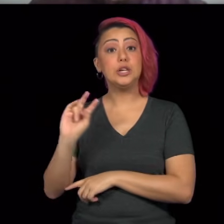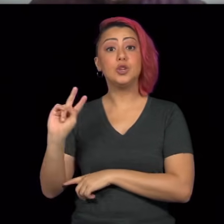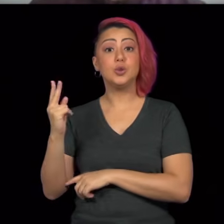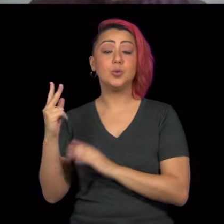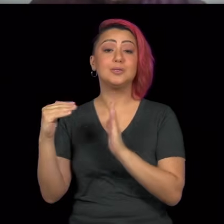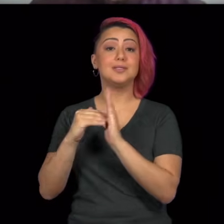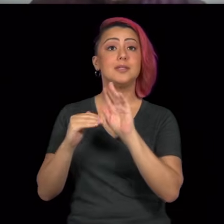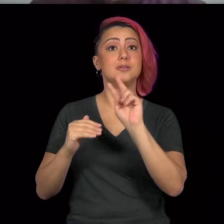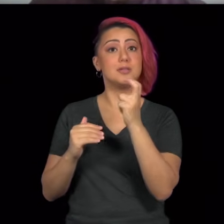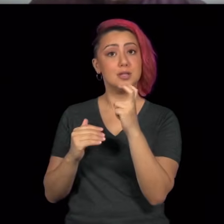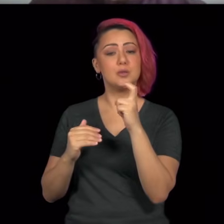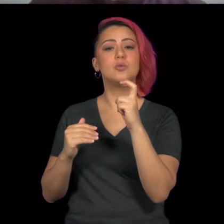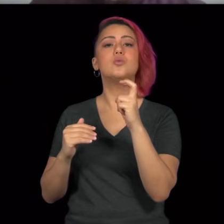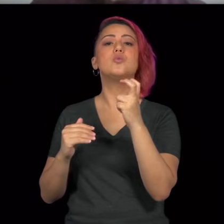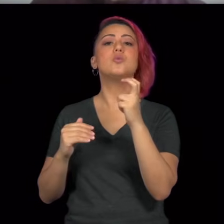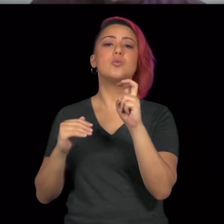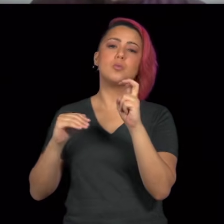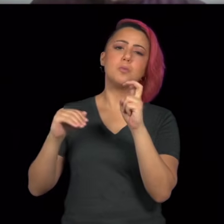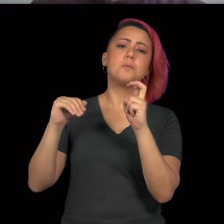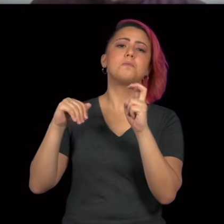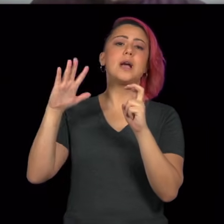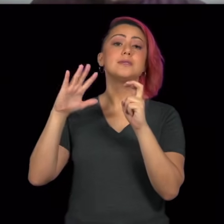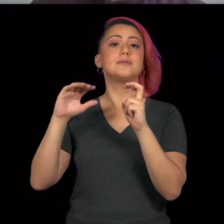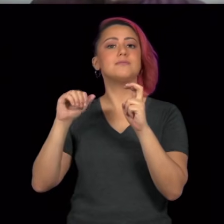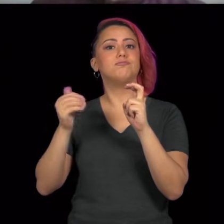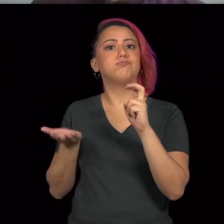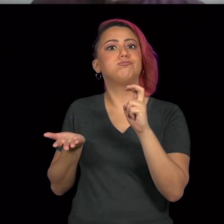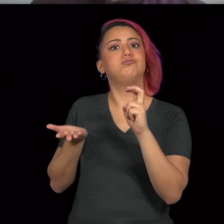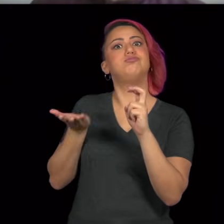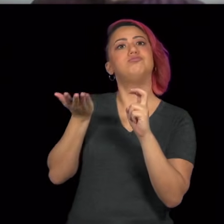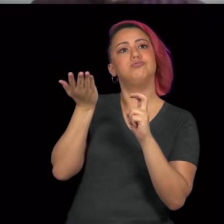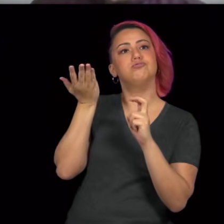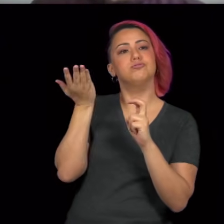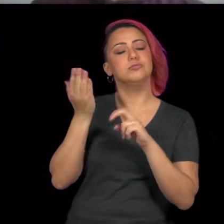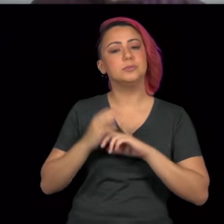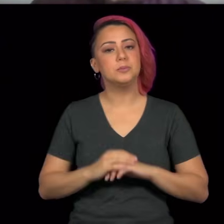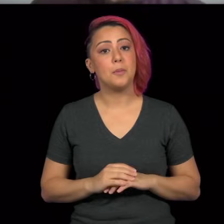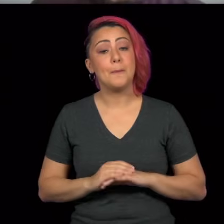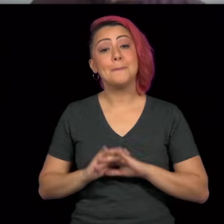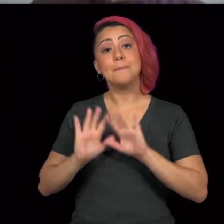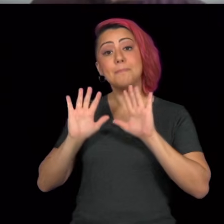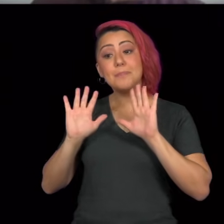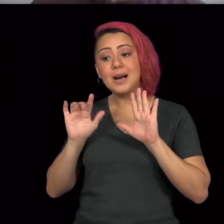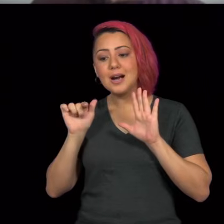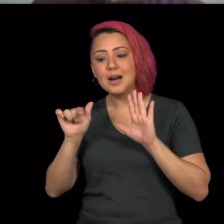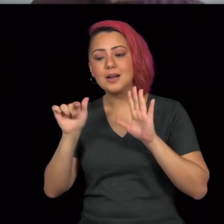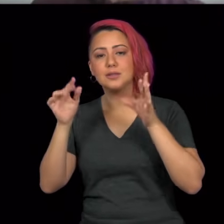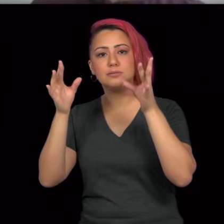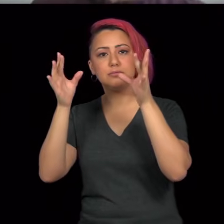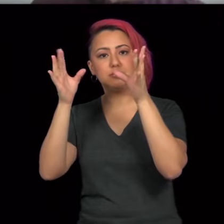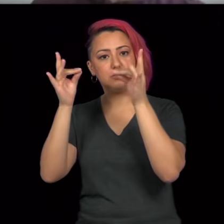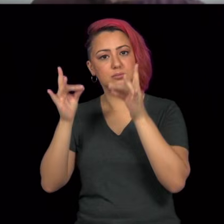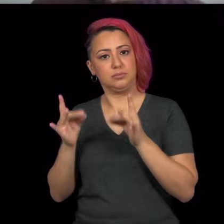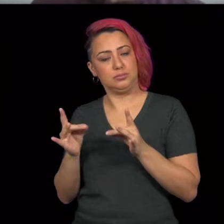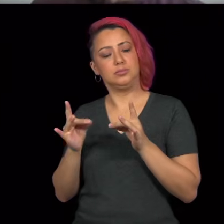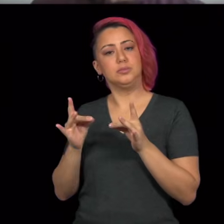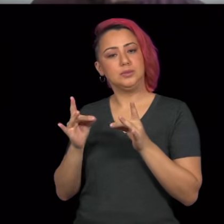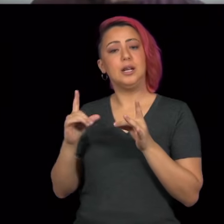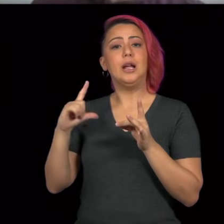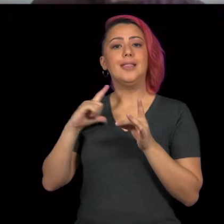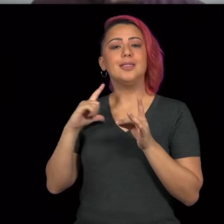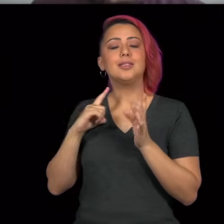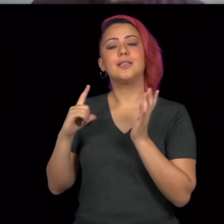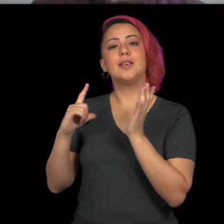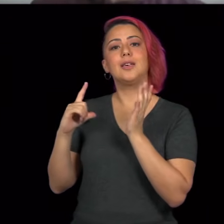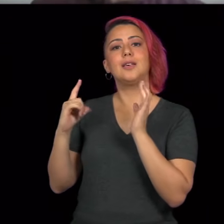dessa forma, vocês observem que ao discretizar desse jeito, e nós já mencionamos isso em aulas anteriores, há uma perda